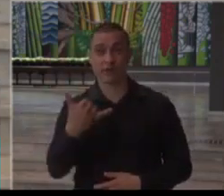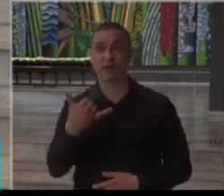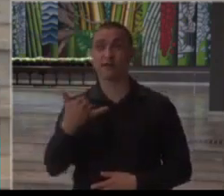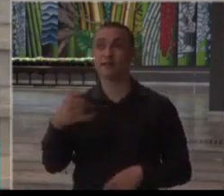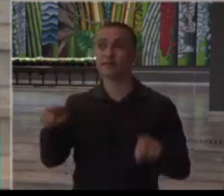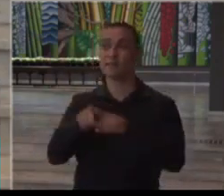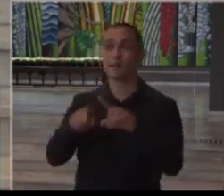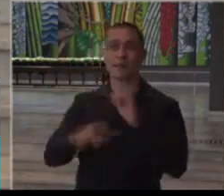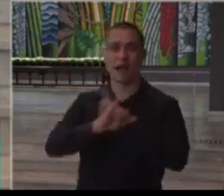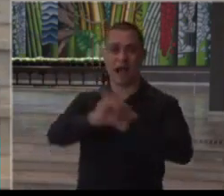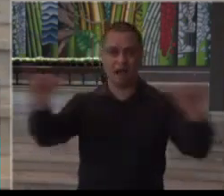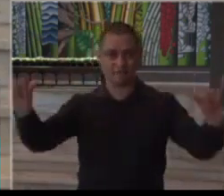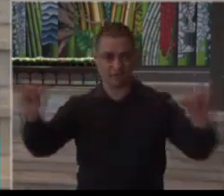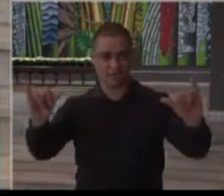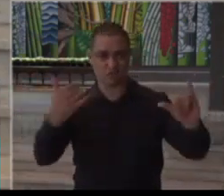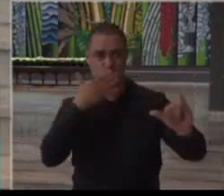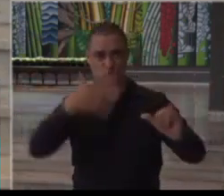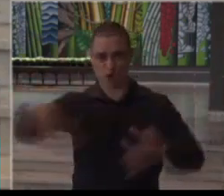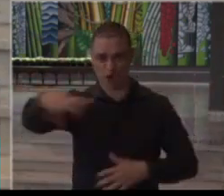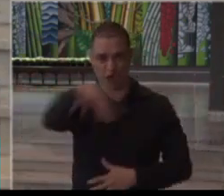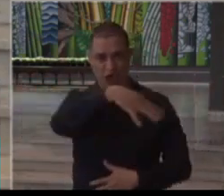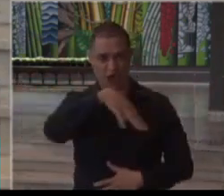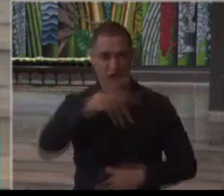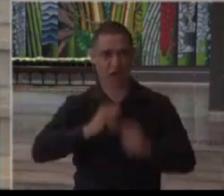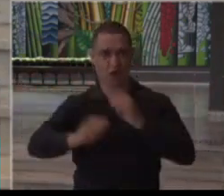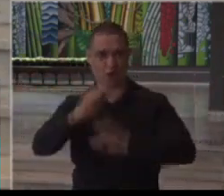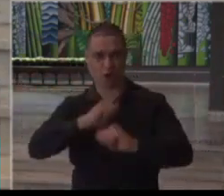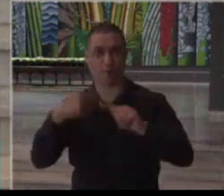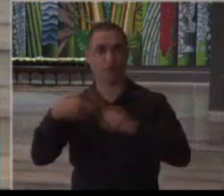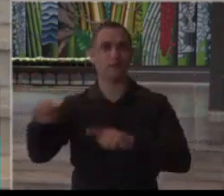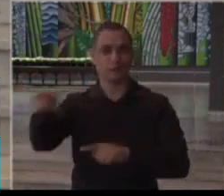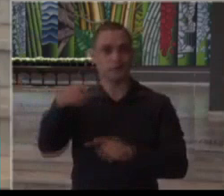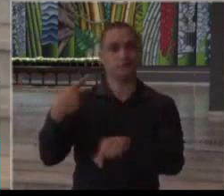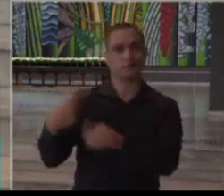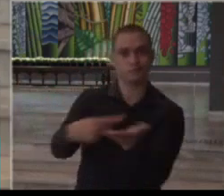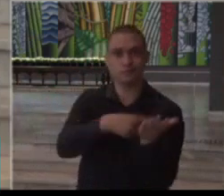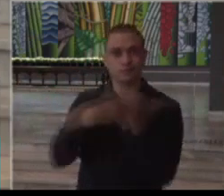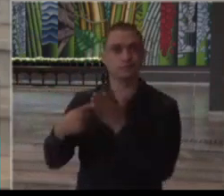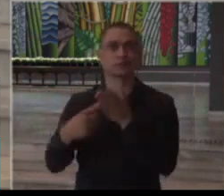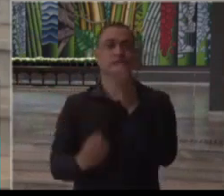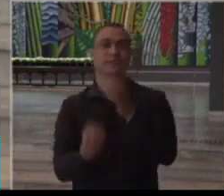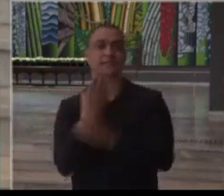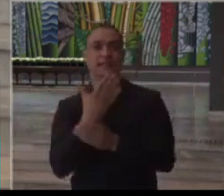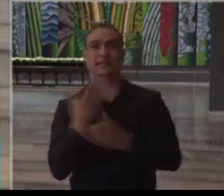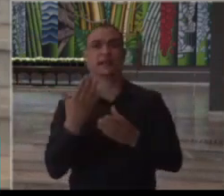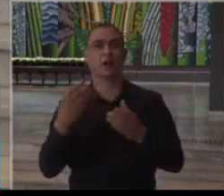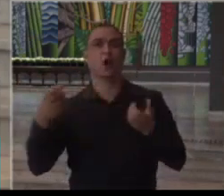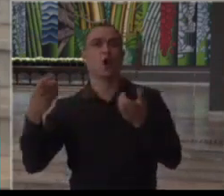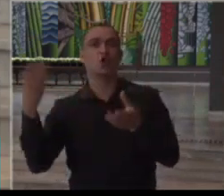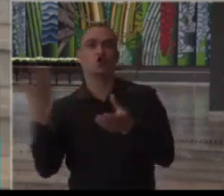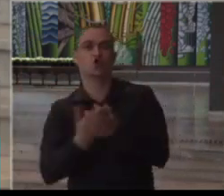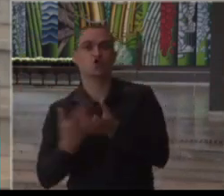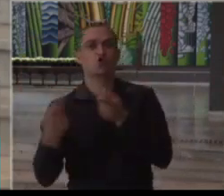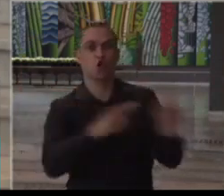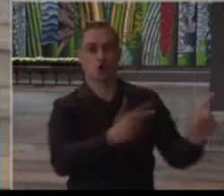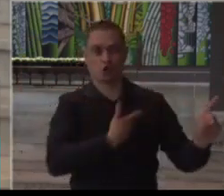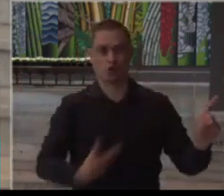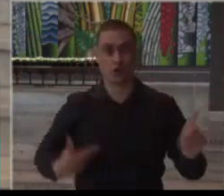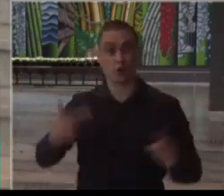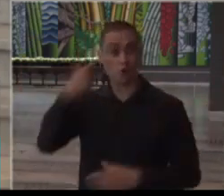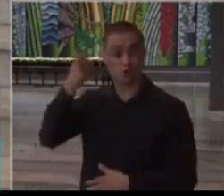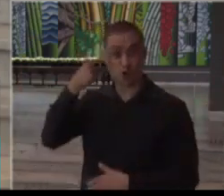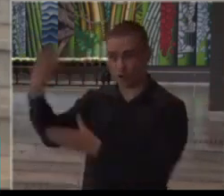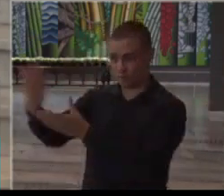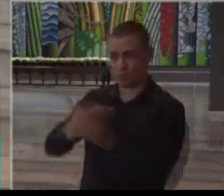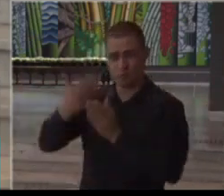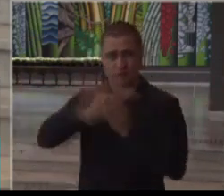deixar também um aviso e um pedido para os setores econômicos, porque eles acabam se mobilizando, criando ações contra o governo. O governador